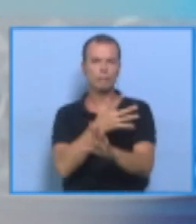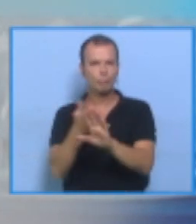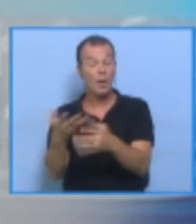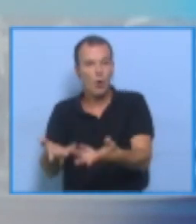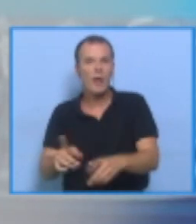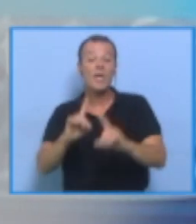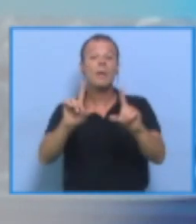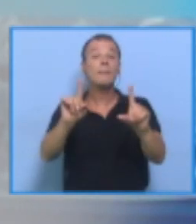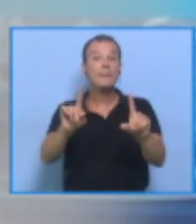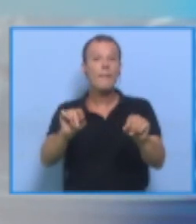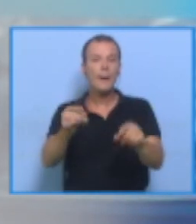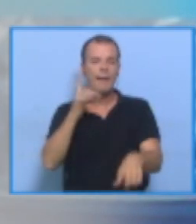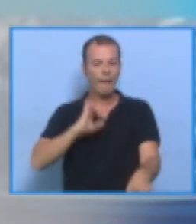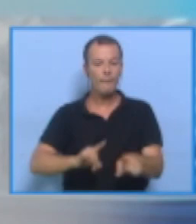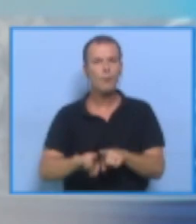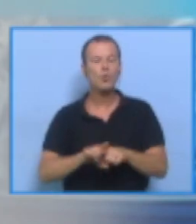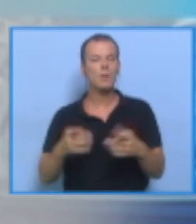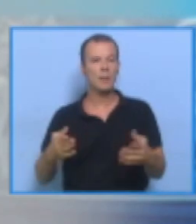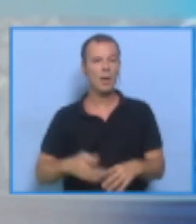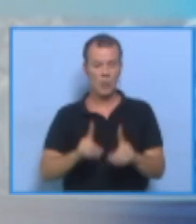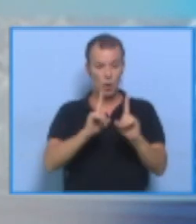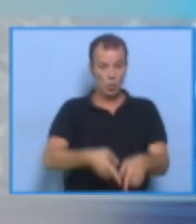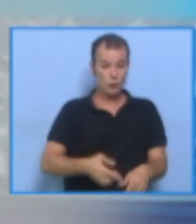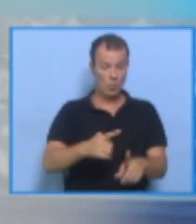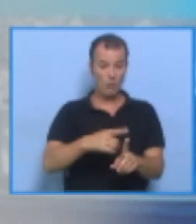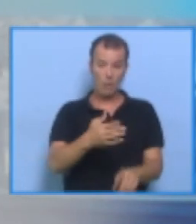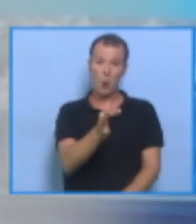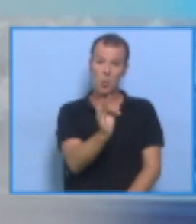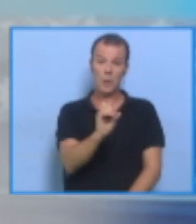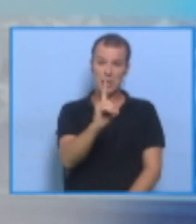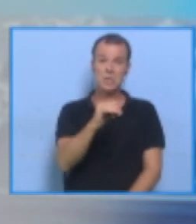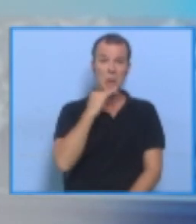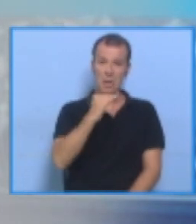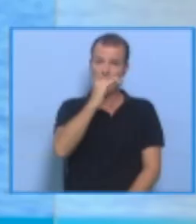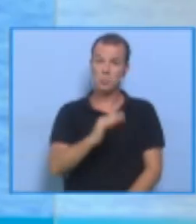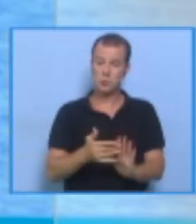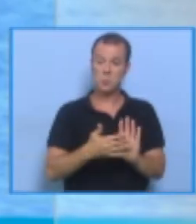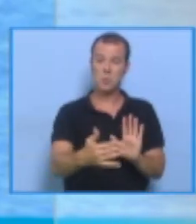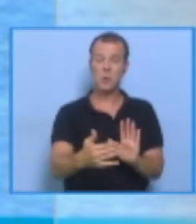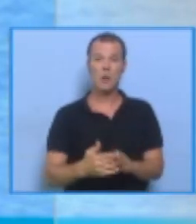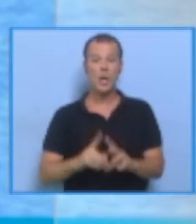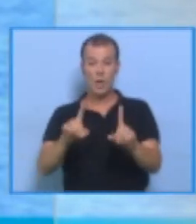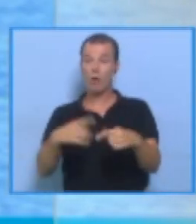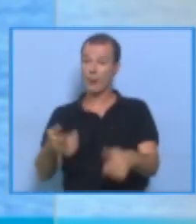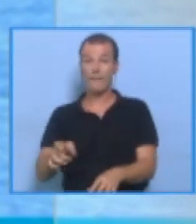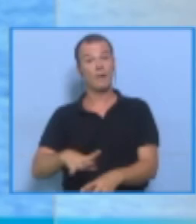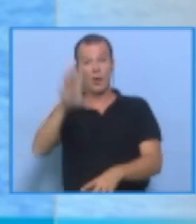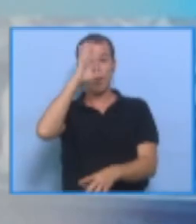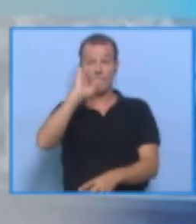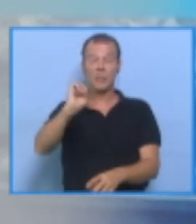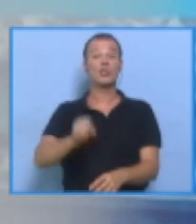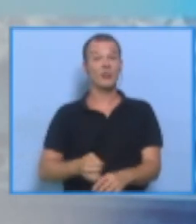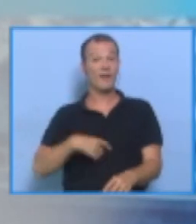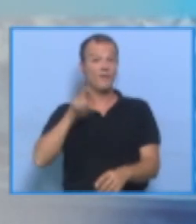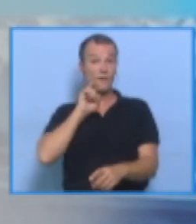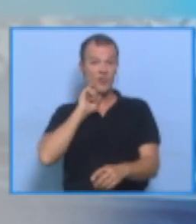enquanto política, onde ela só entrou aos 46 anos. É muito interessante a carreira dela, portanto, e chegou a Ministra da Defesa, depois da